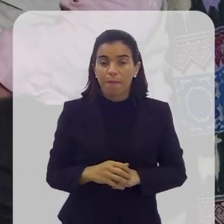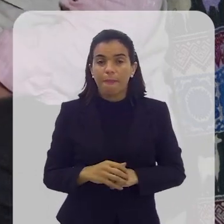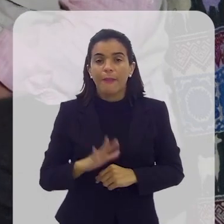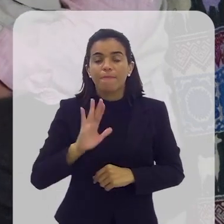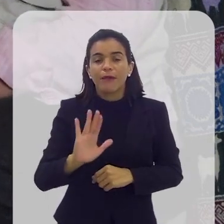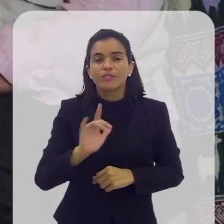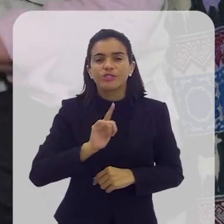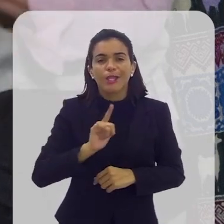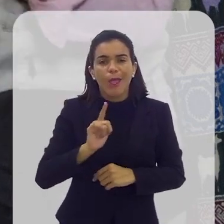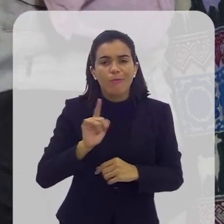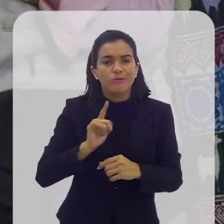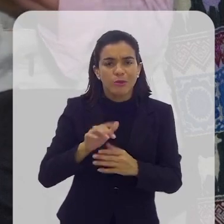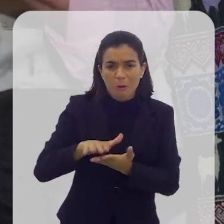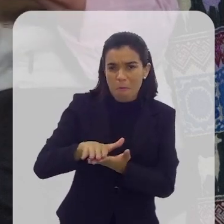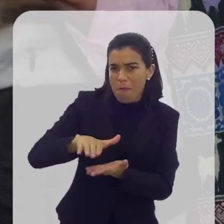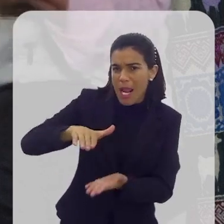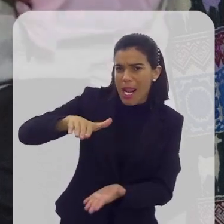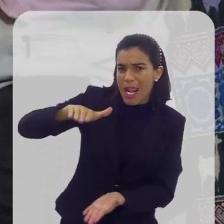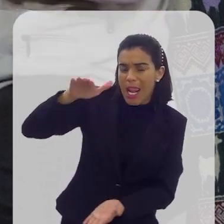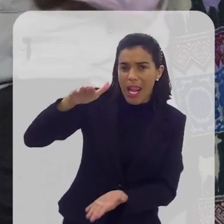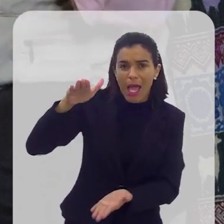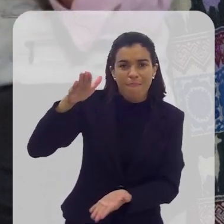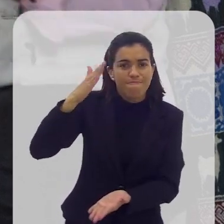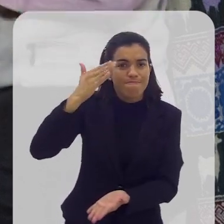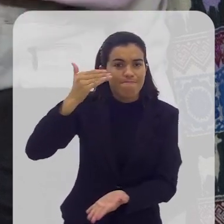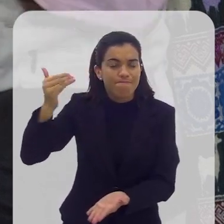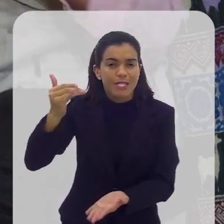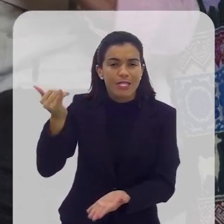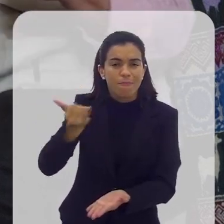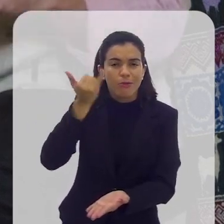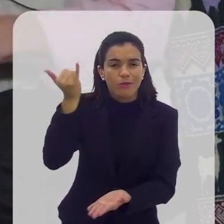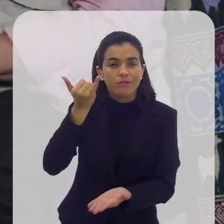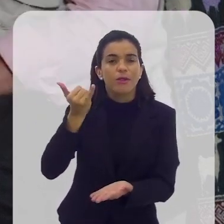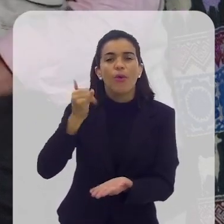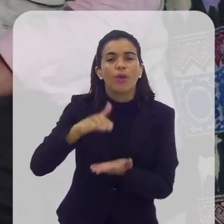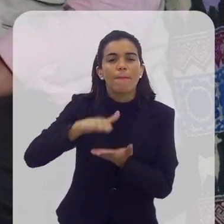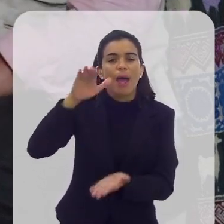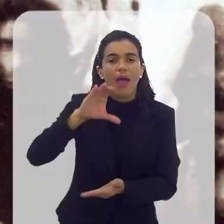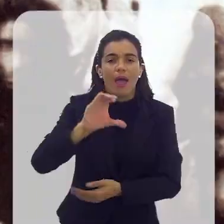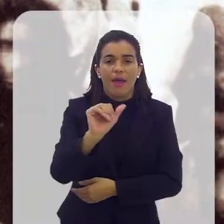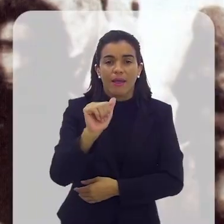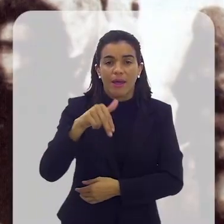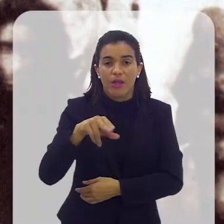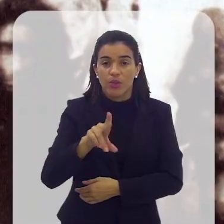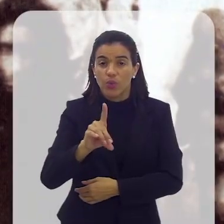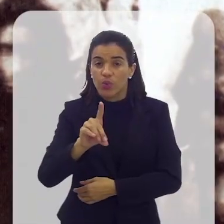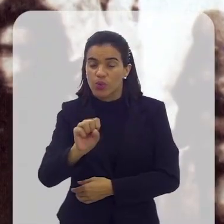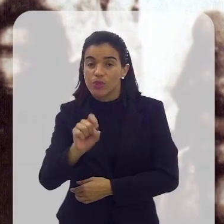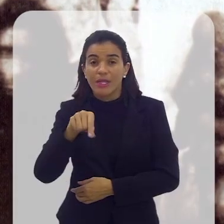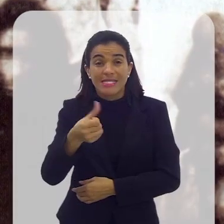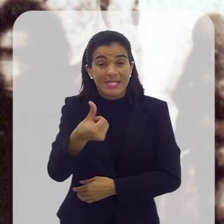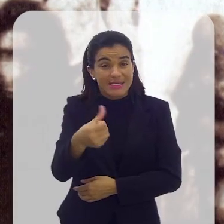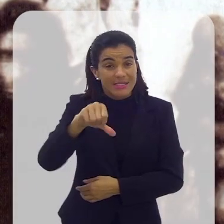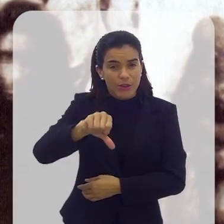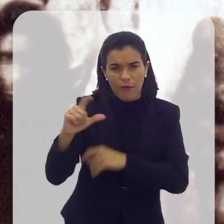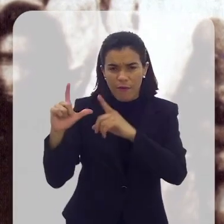peças de destaque? O que você me conta? Aqui, como nós falamos, né, foi sede da presidência até